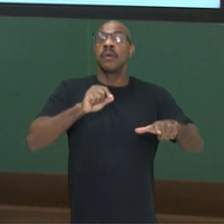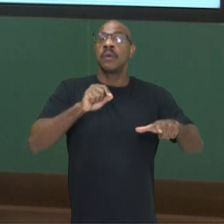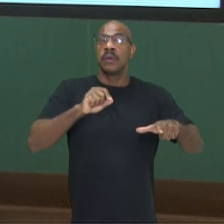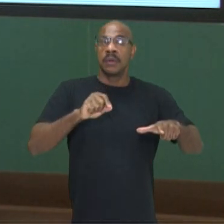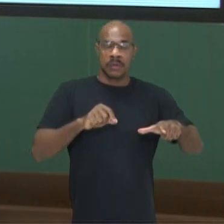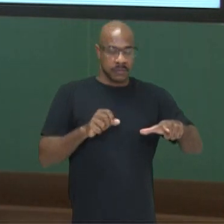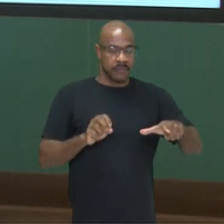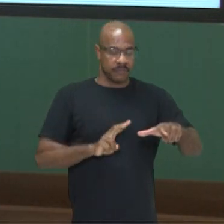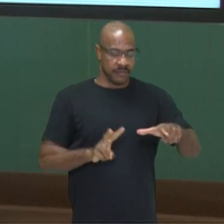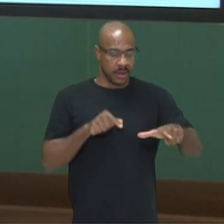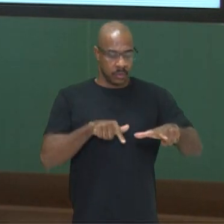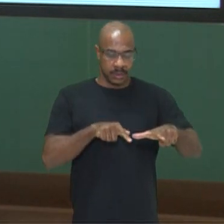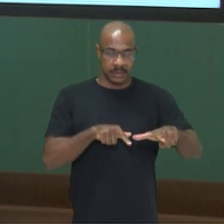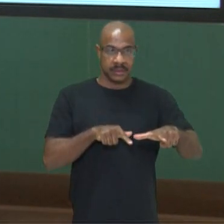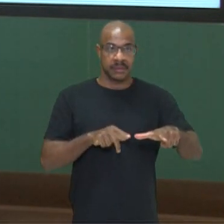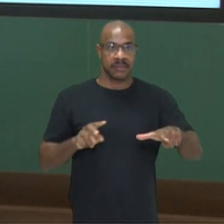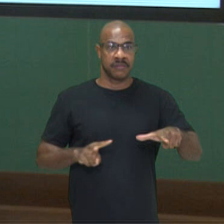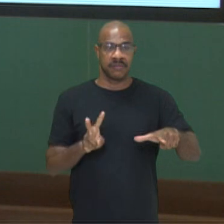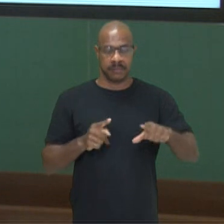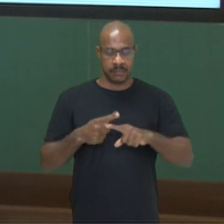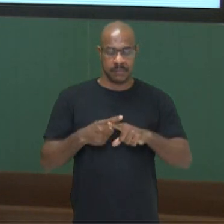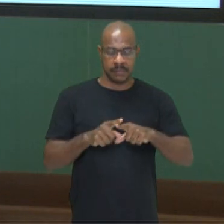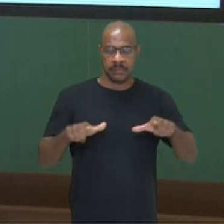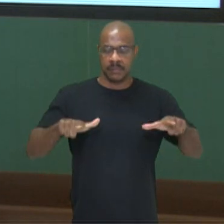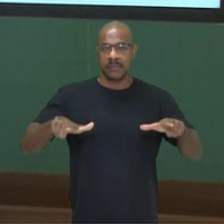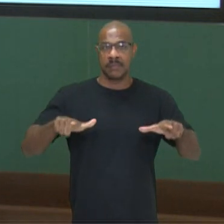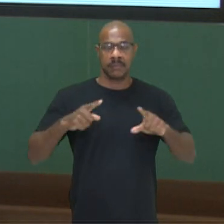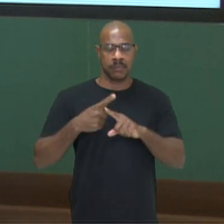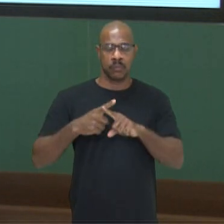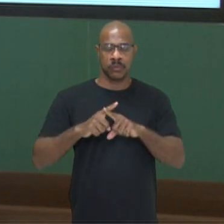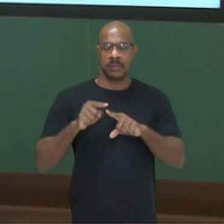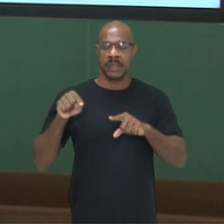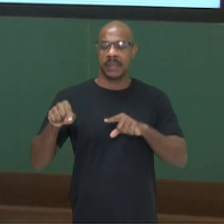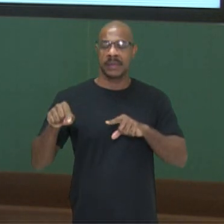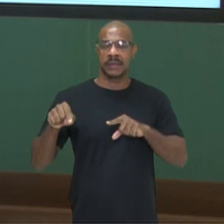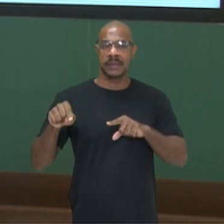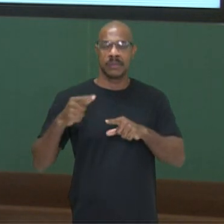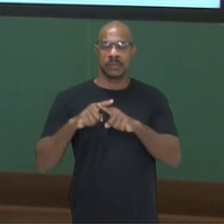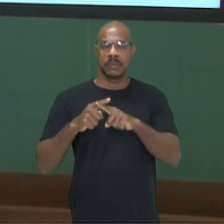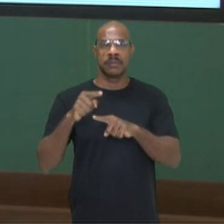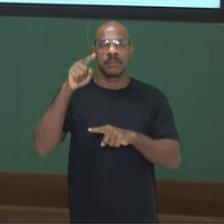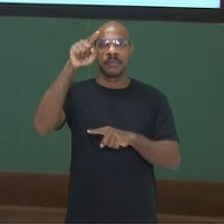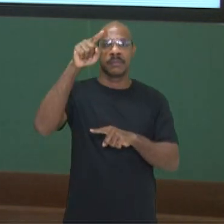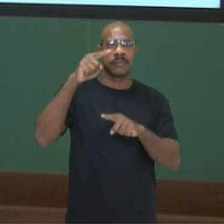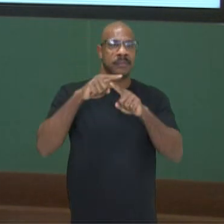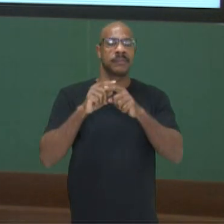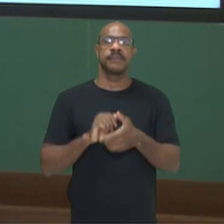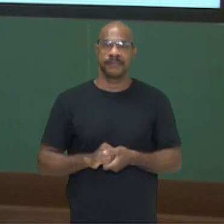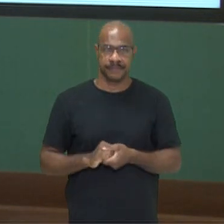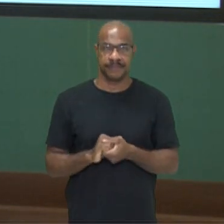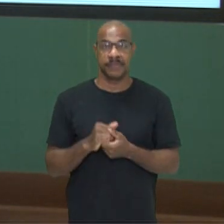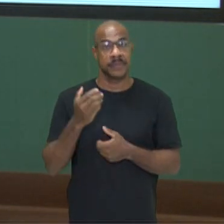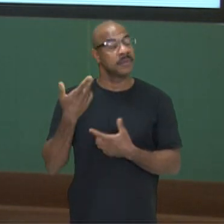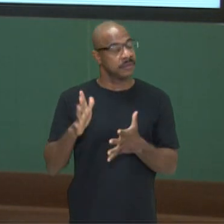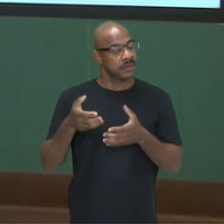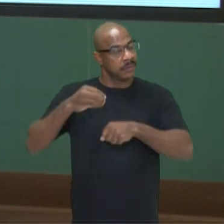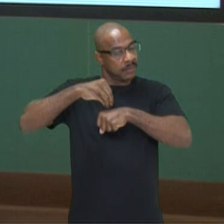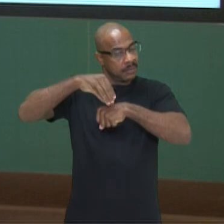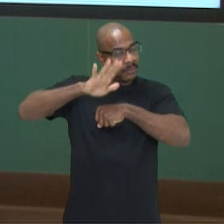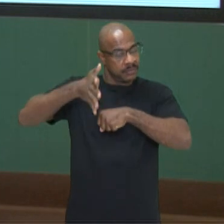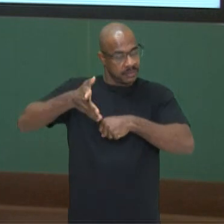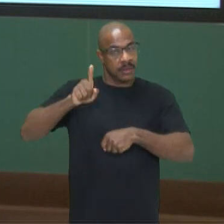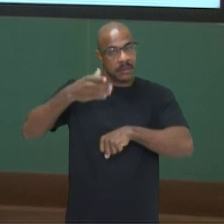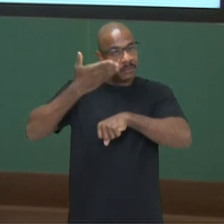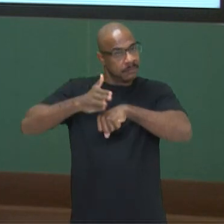o valor desse ladinho e multiplicar por esse lado também, ok? Então, a professora já deu uma dica para